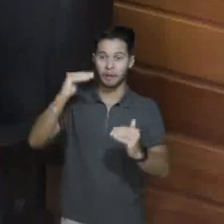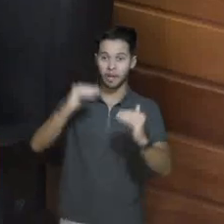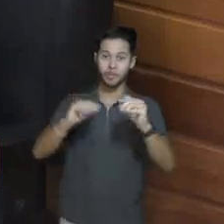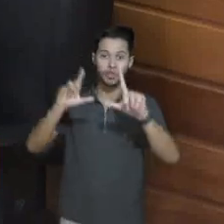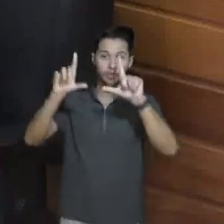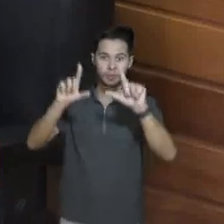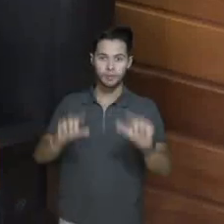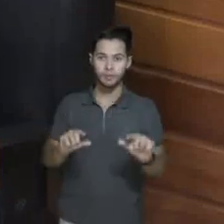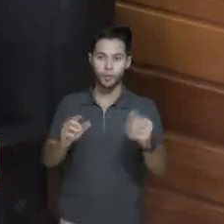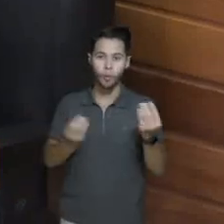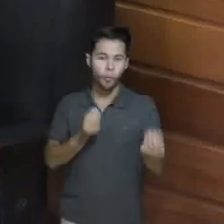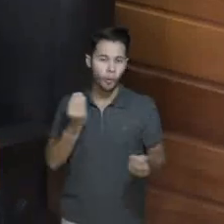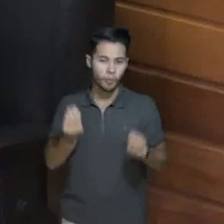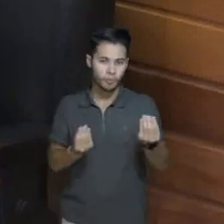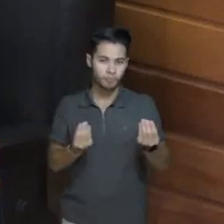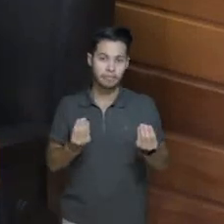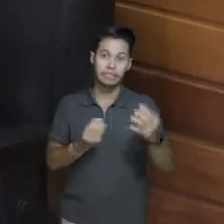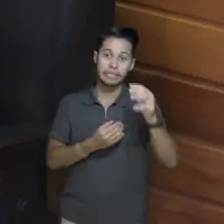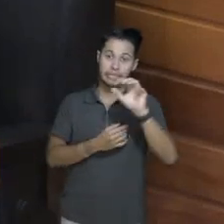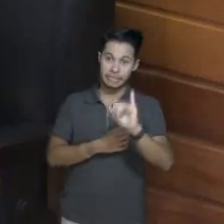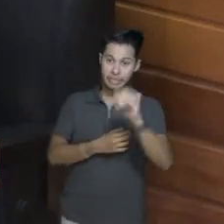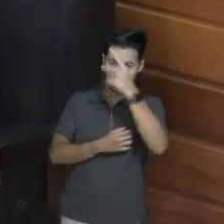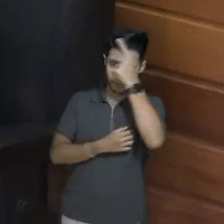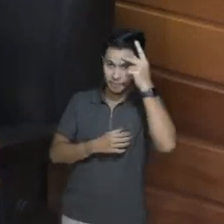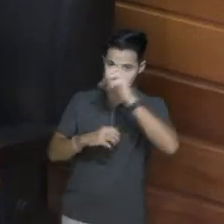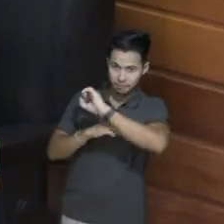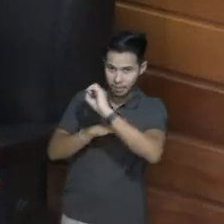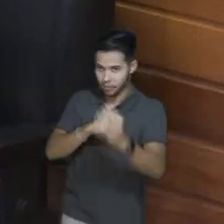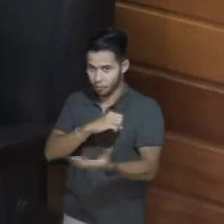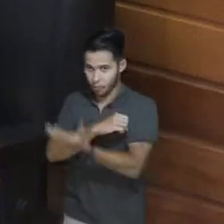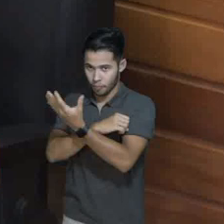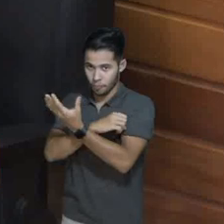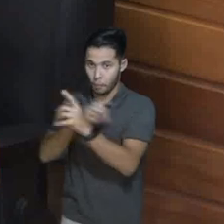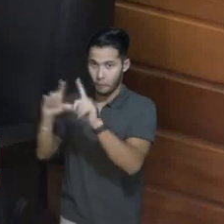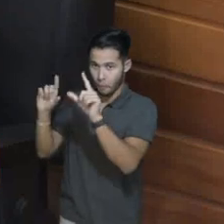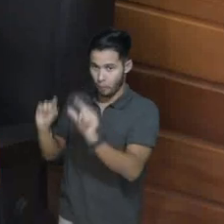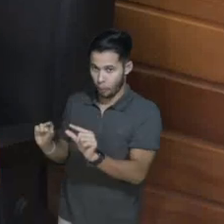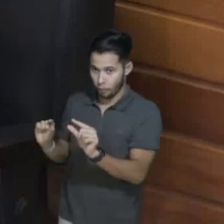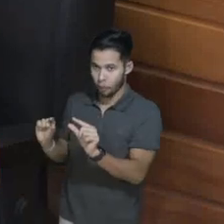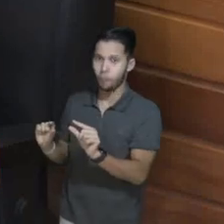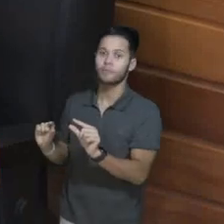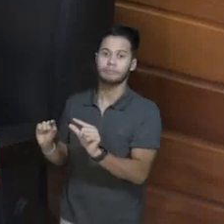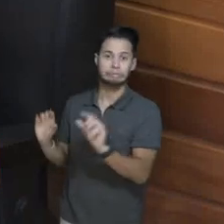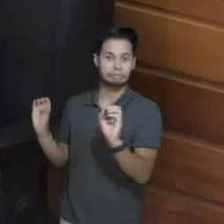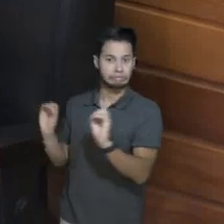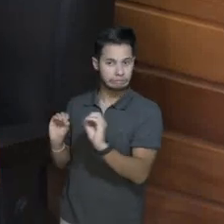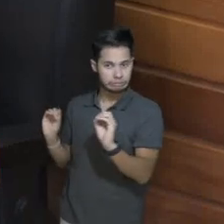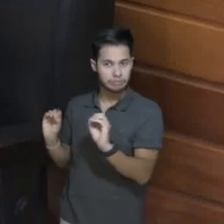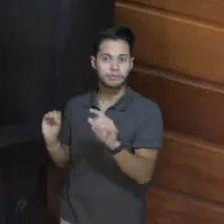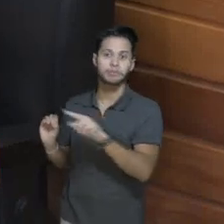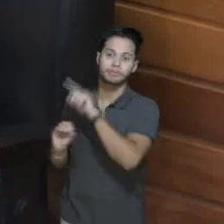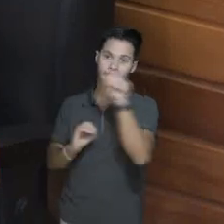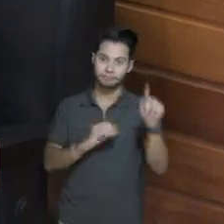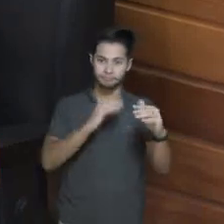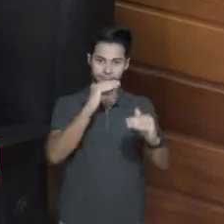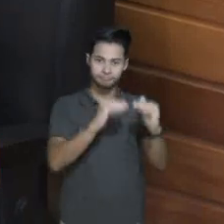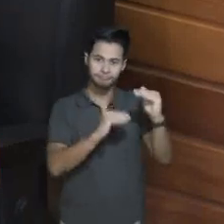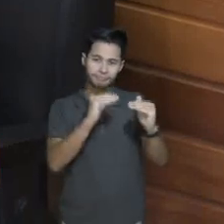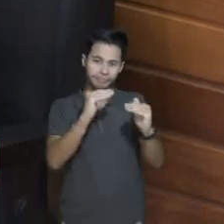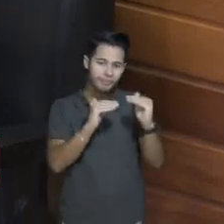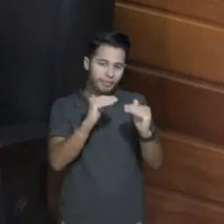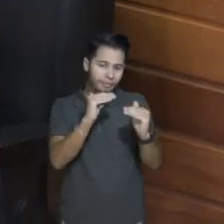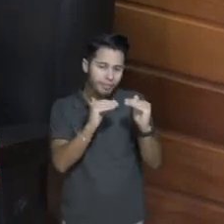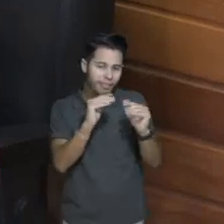tem pouca corrupção Tu tem uma sociedade mais igualitária o Teco já suou muito lá em na Austrália tem